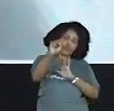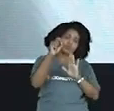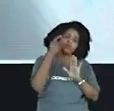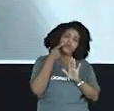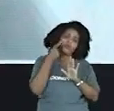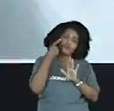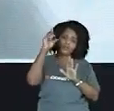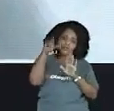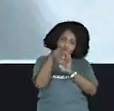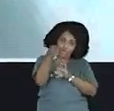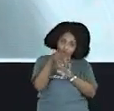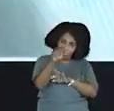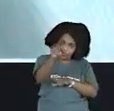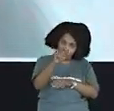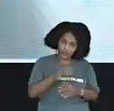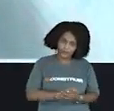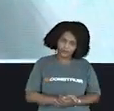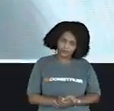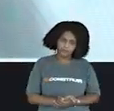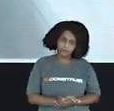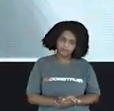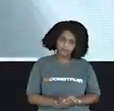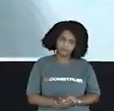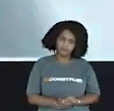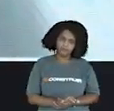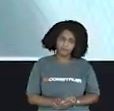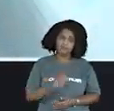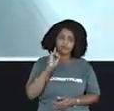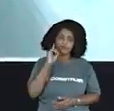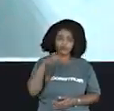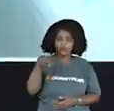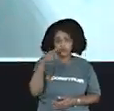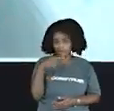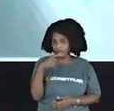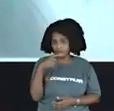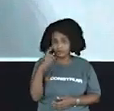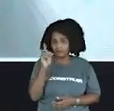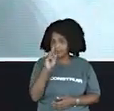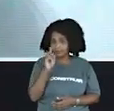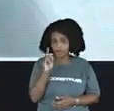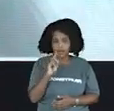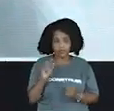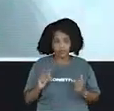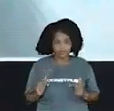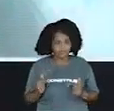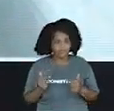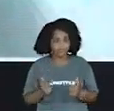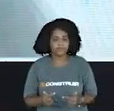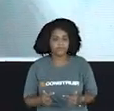assim e vocês não agiram